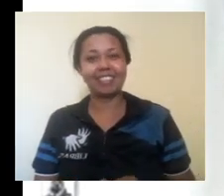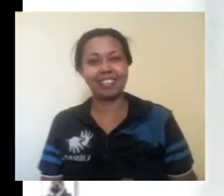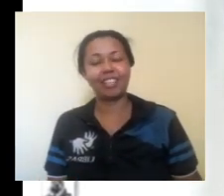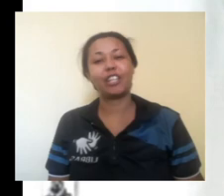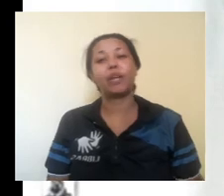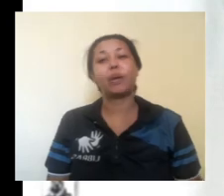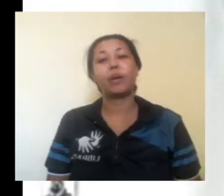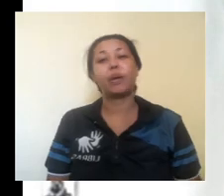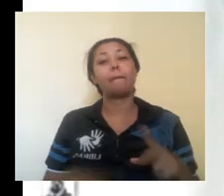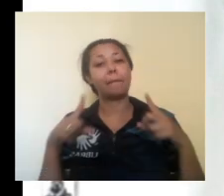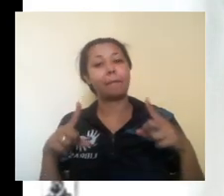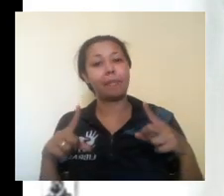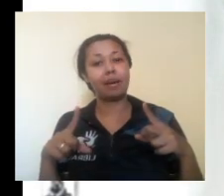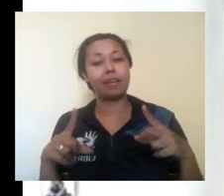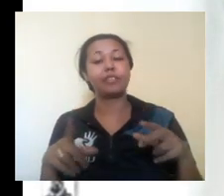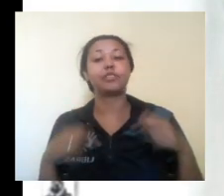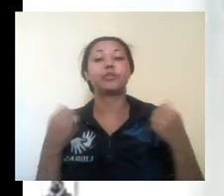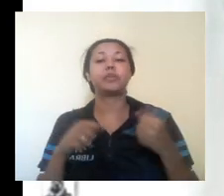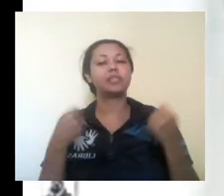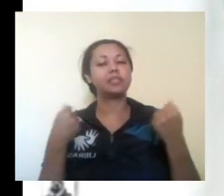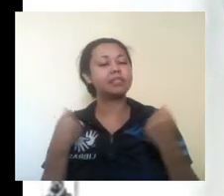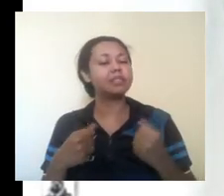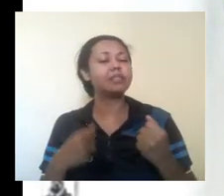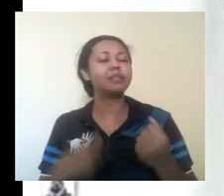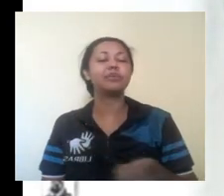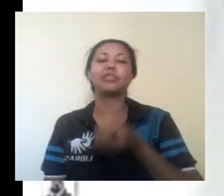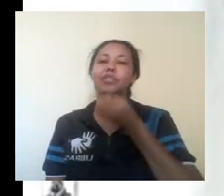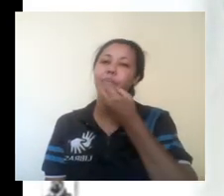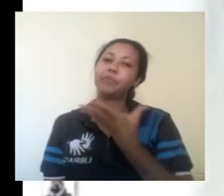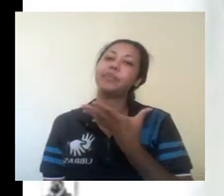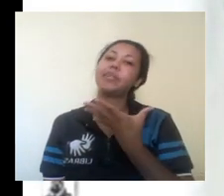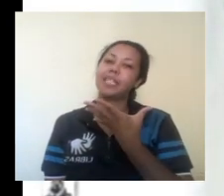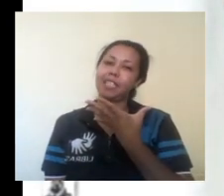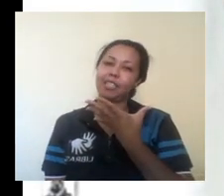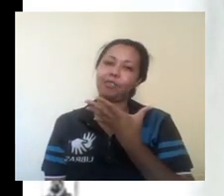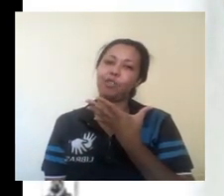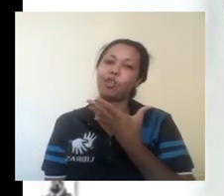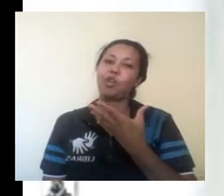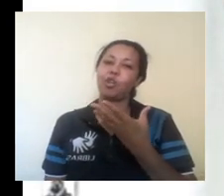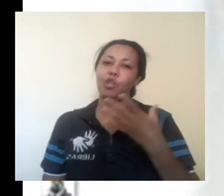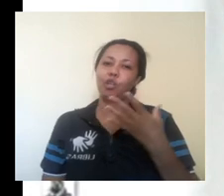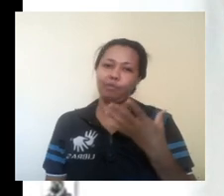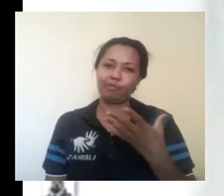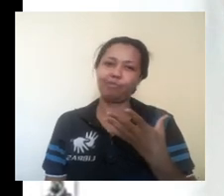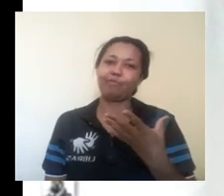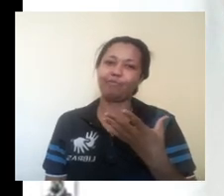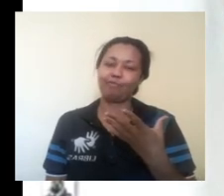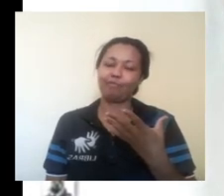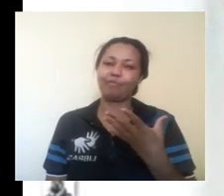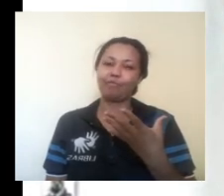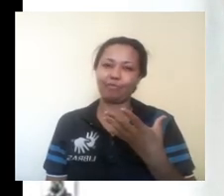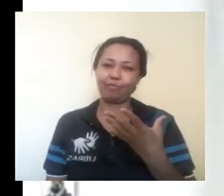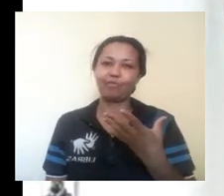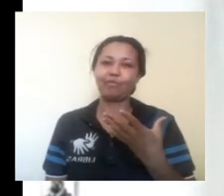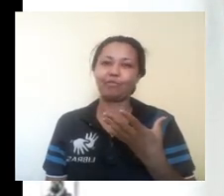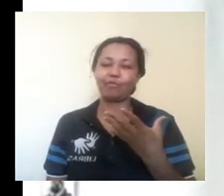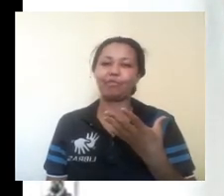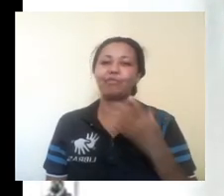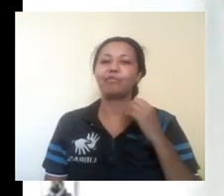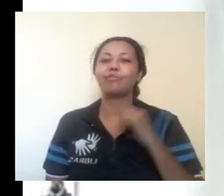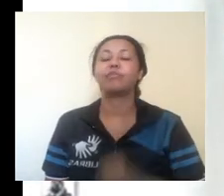estejamos bem de mente e de corpo, né? Por mais que a gente abra a boca e diga que está se disponibilizando para Deus, que está se